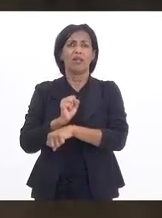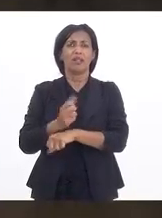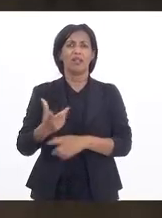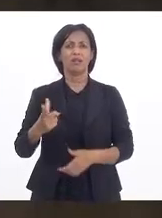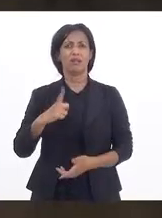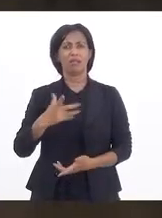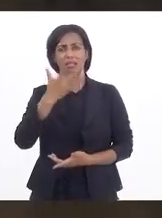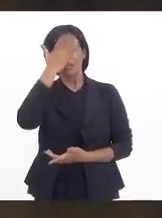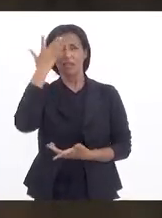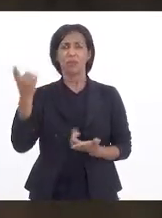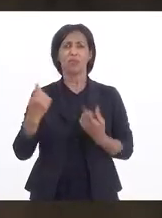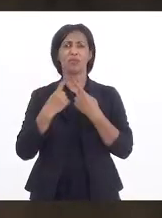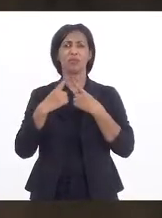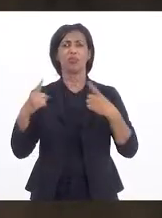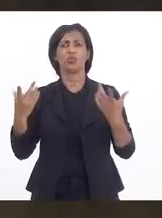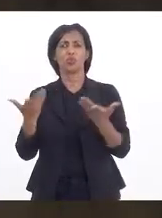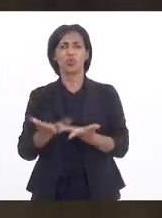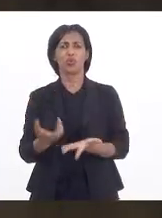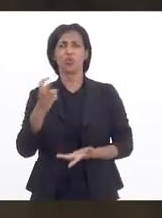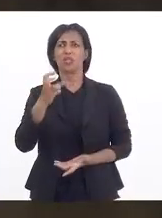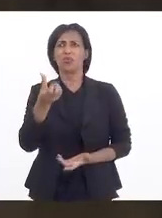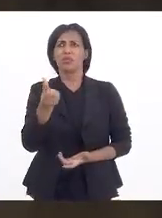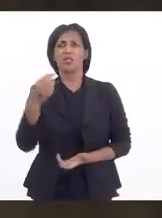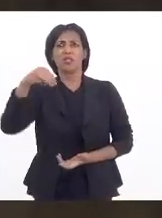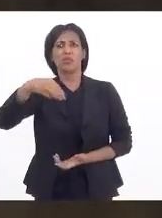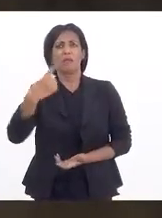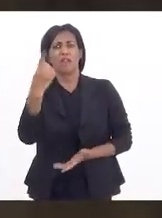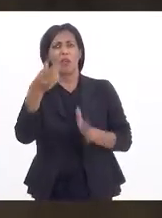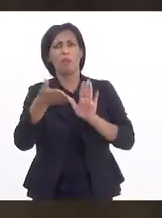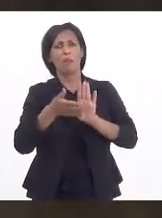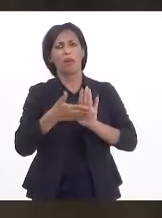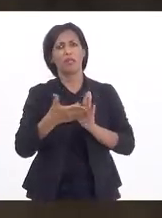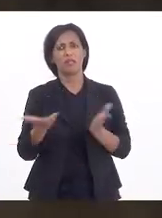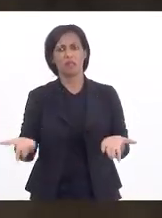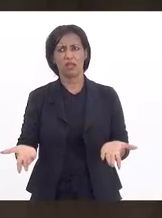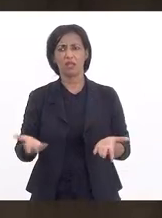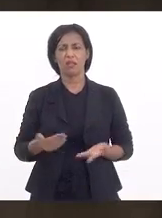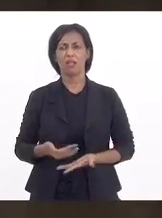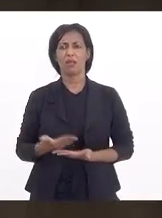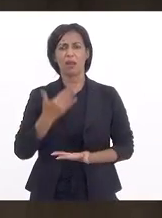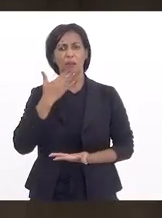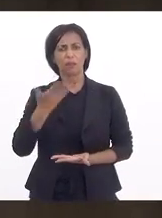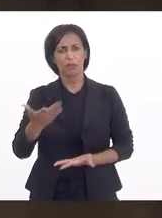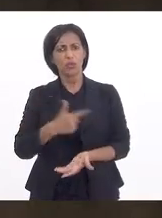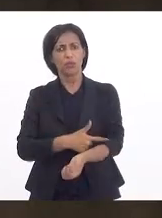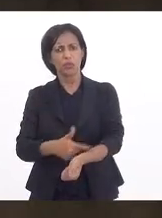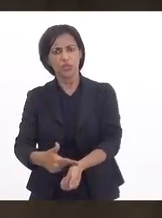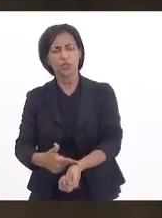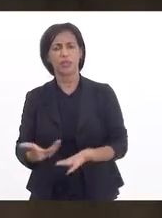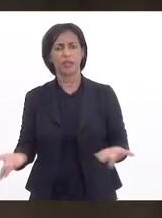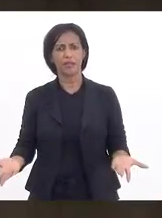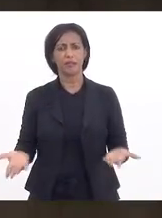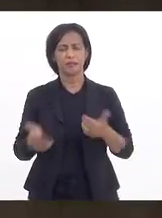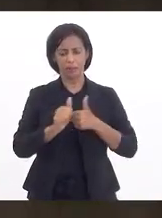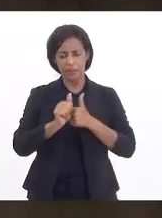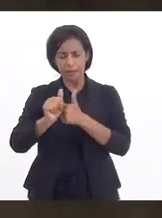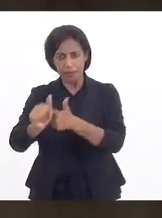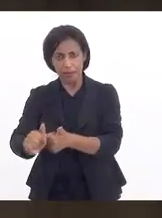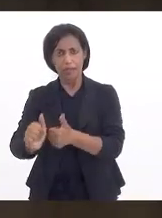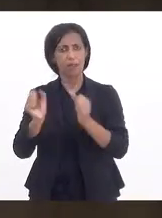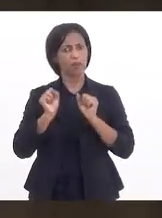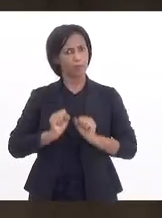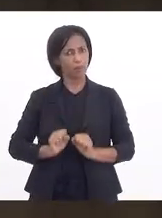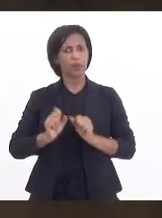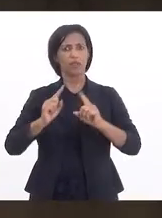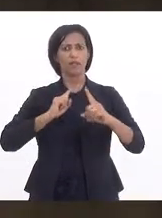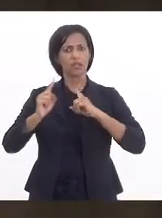esperança tem gente aqui fazendo discurso de 5 cm noite para dar um parecer tão pedir por gentileza que ele consiga a seguir para